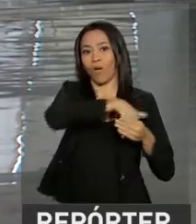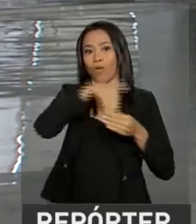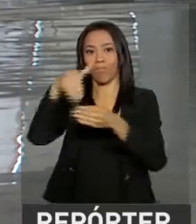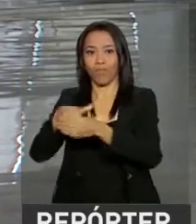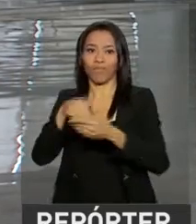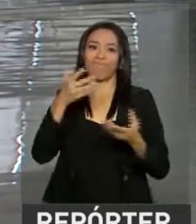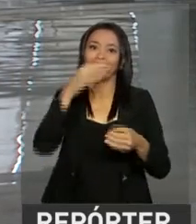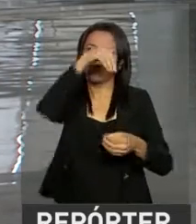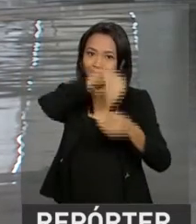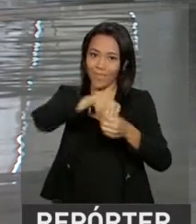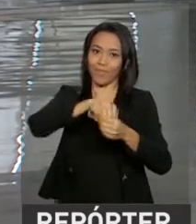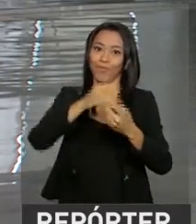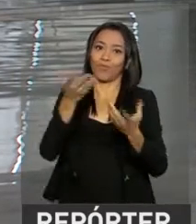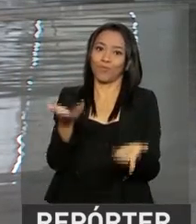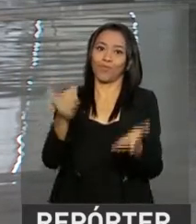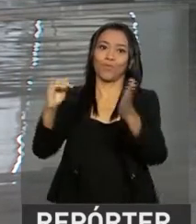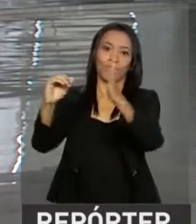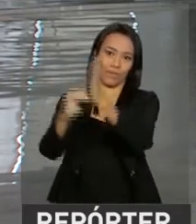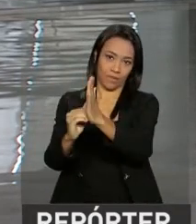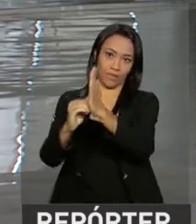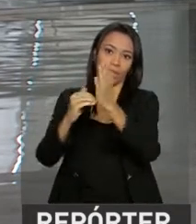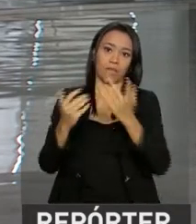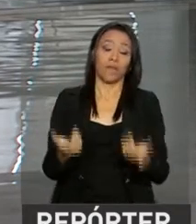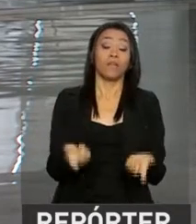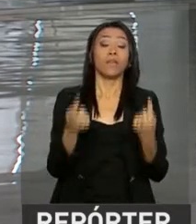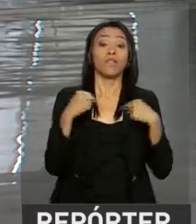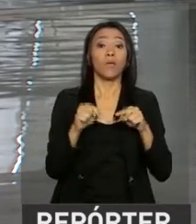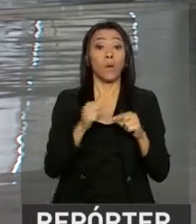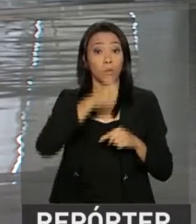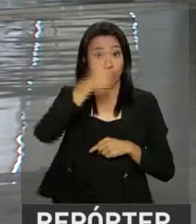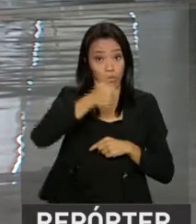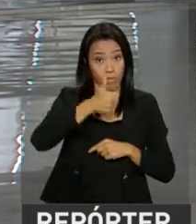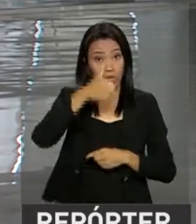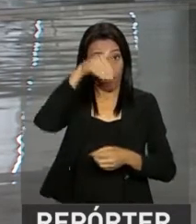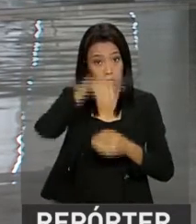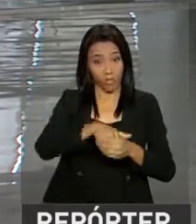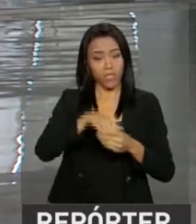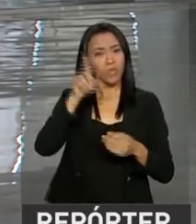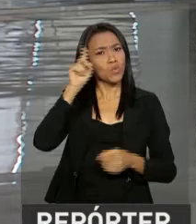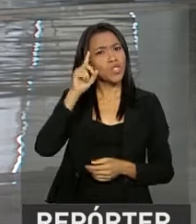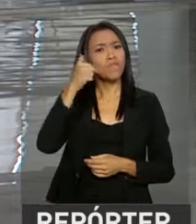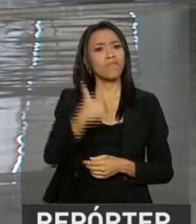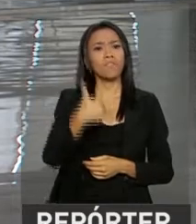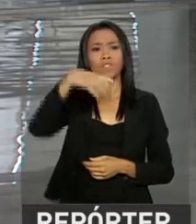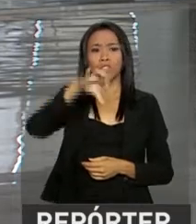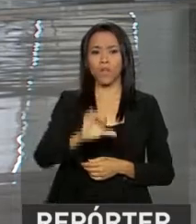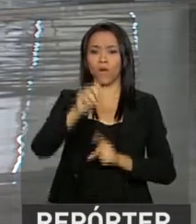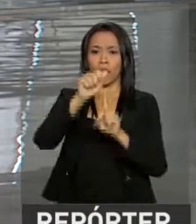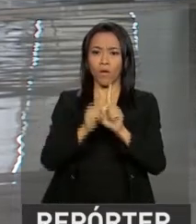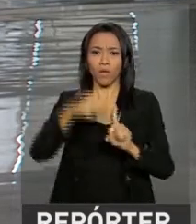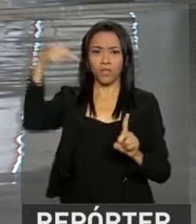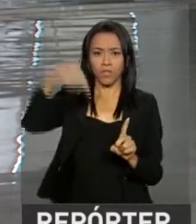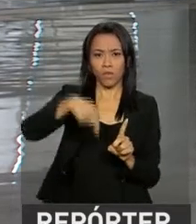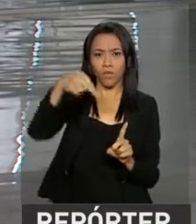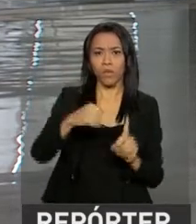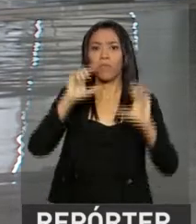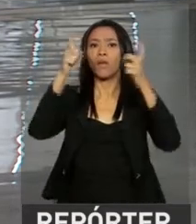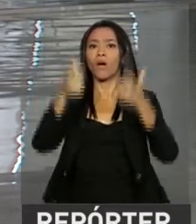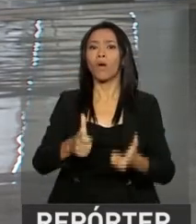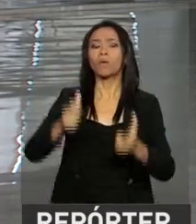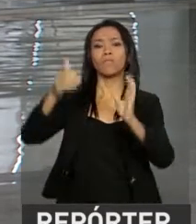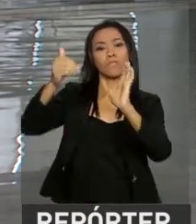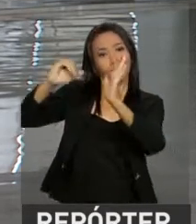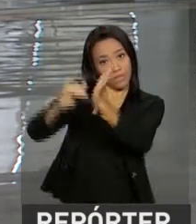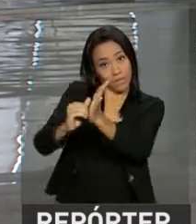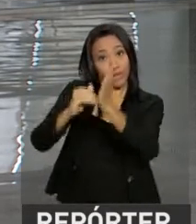federal em primeiro turno ela já foi aprovada no dia 29 de novembro no senado